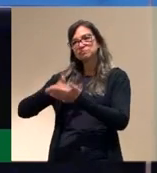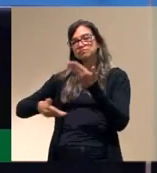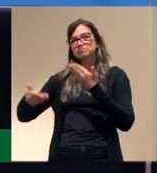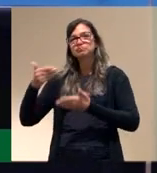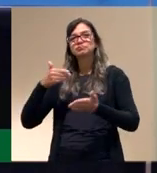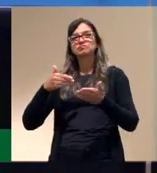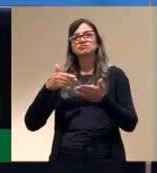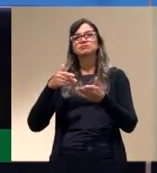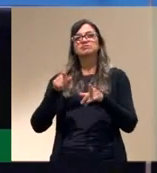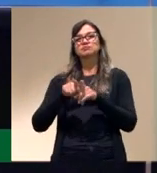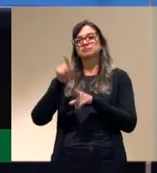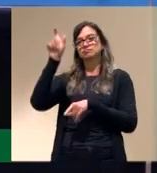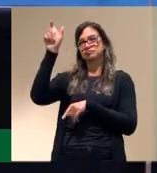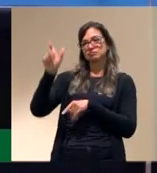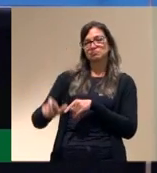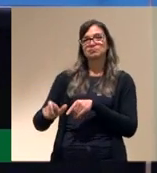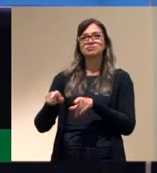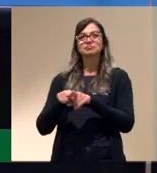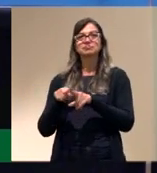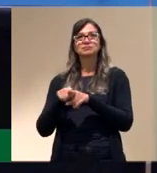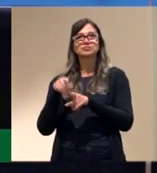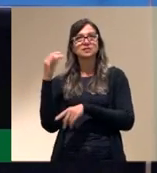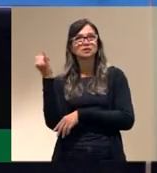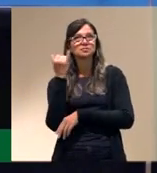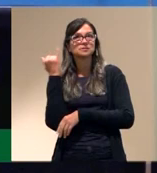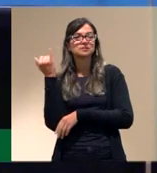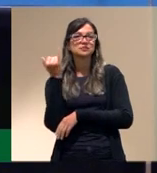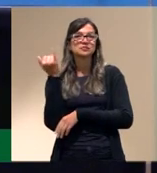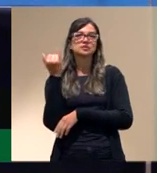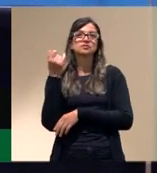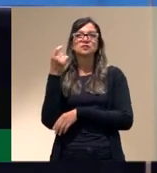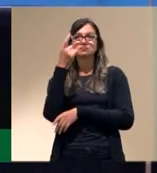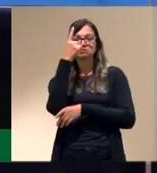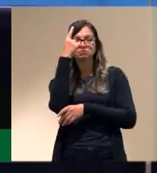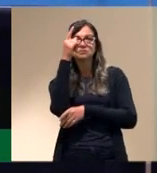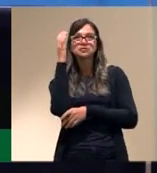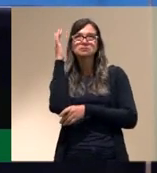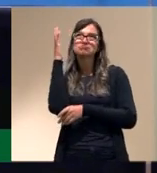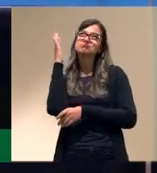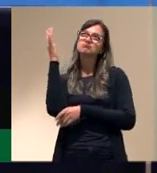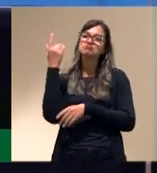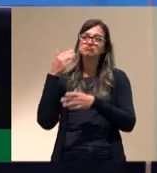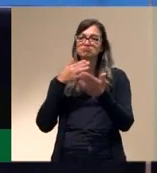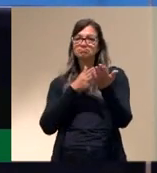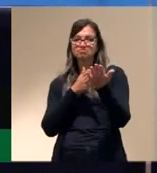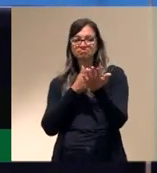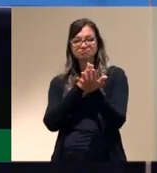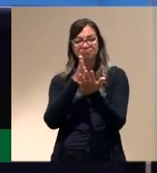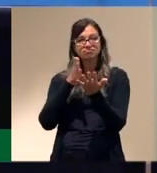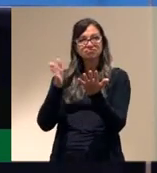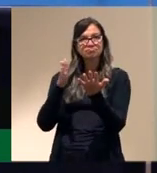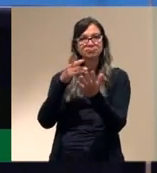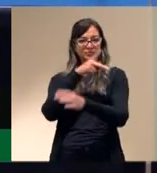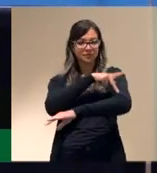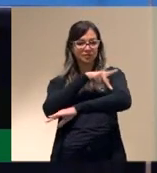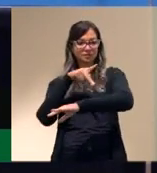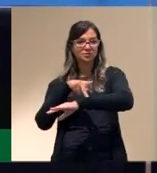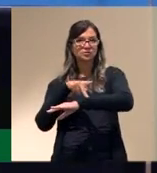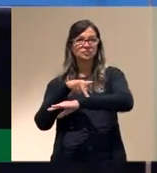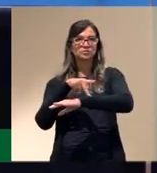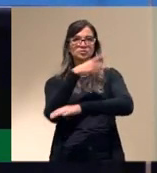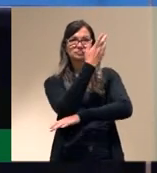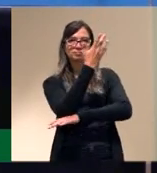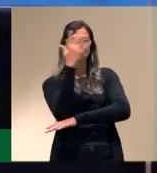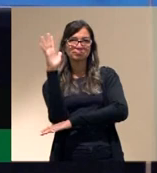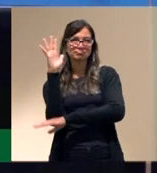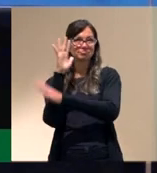também que eu prezo muito, e acho que é uma linha de pensamento de uma pedagogia da natureza,